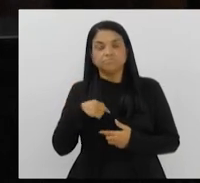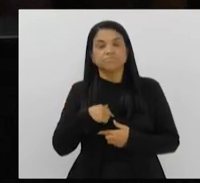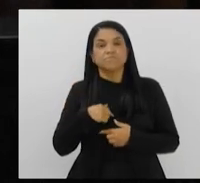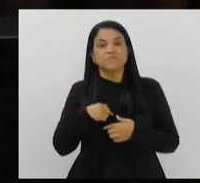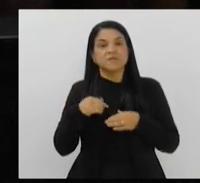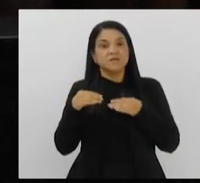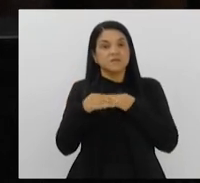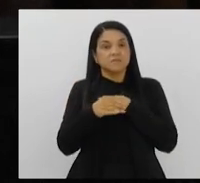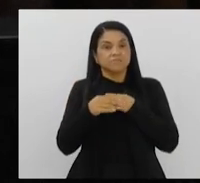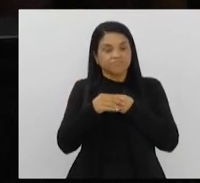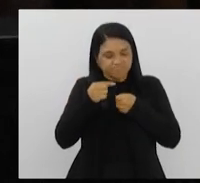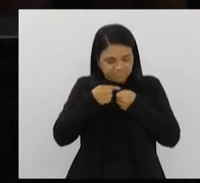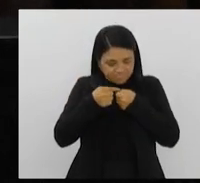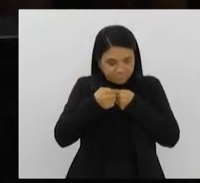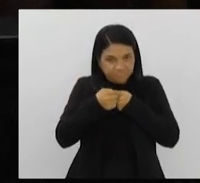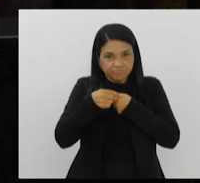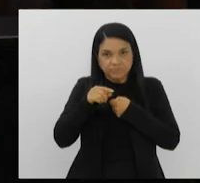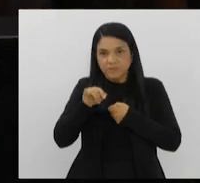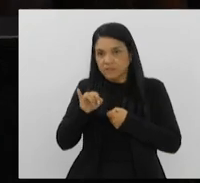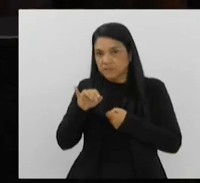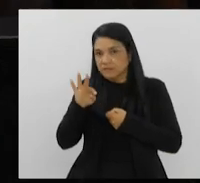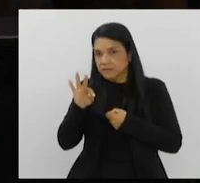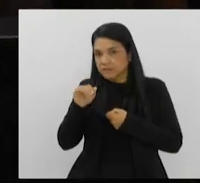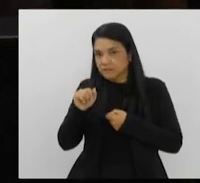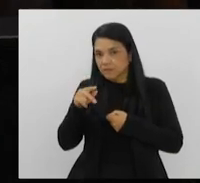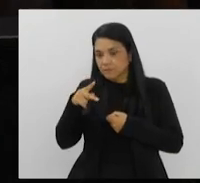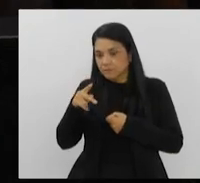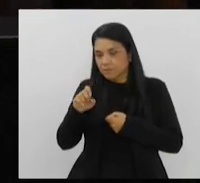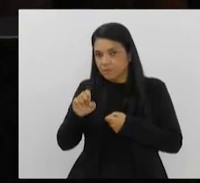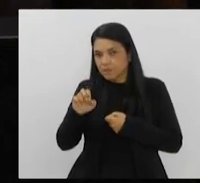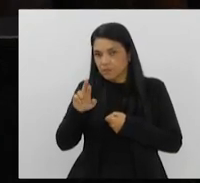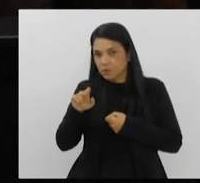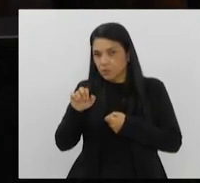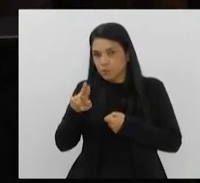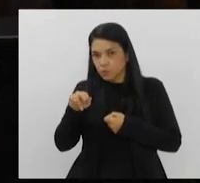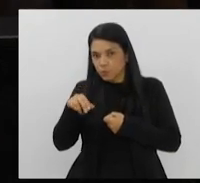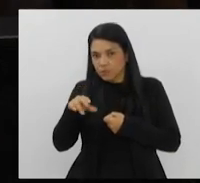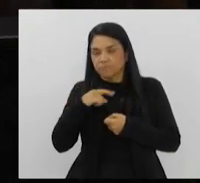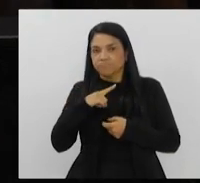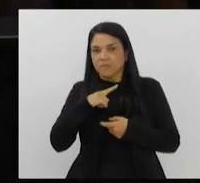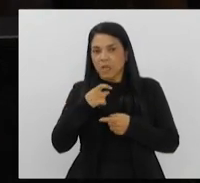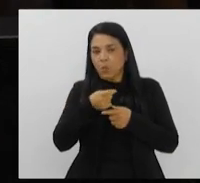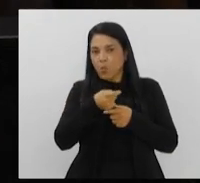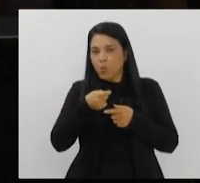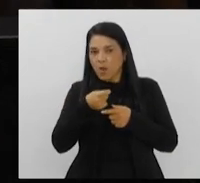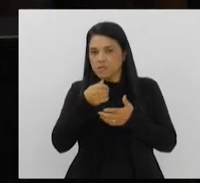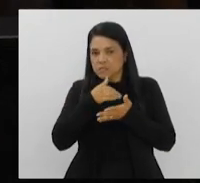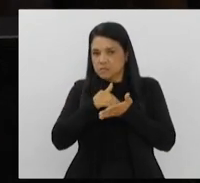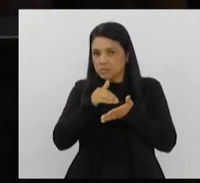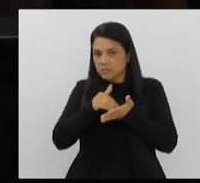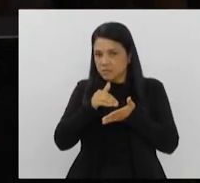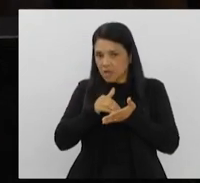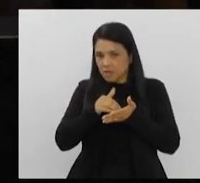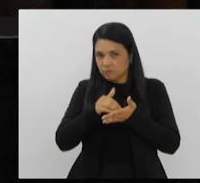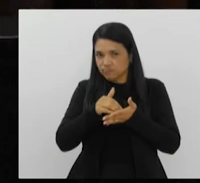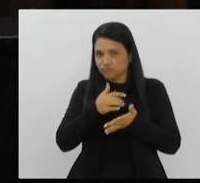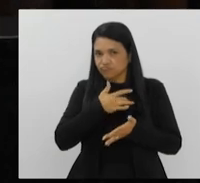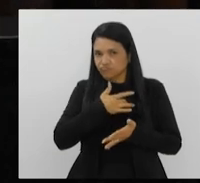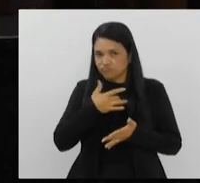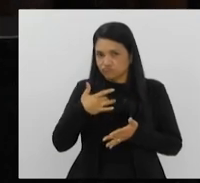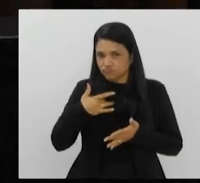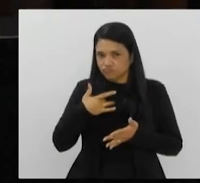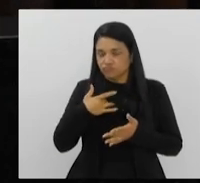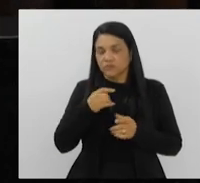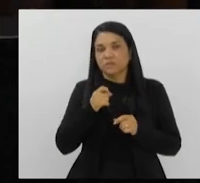Itaperuna, que tem um ex-secretário, que já foi secretário de Saúde, secretário de